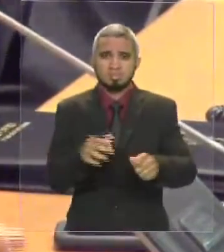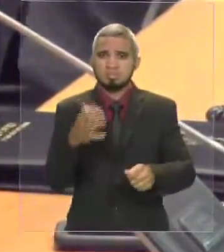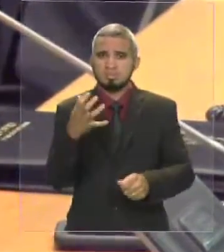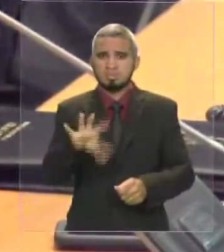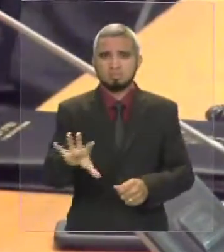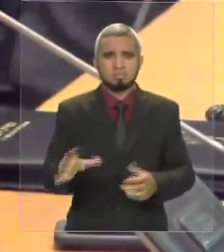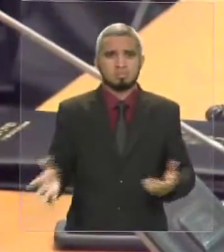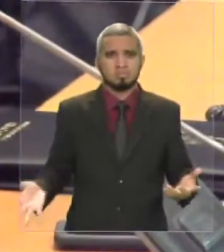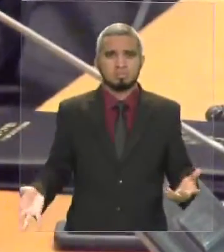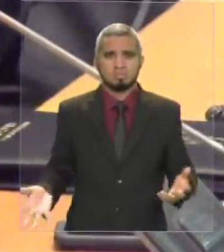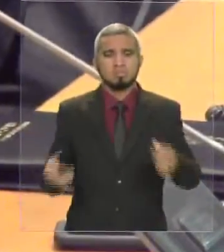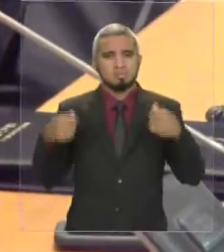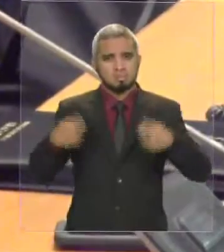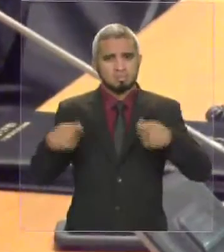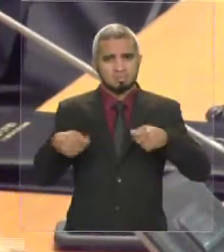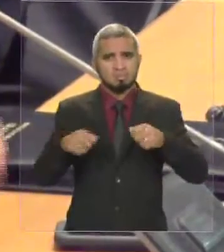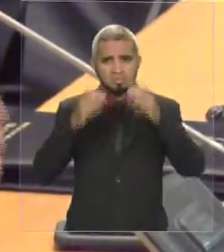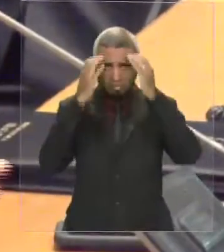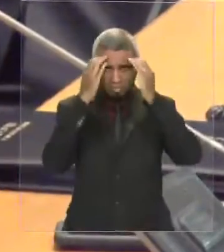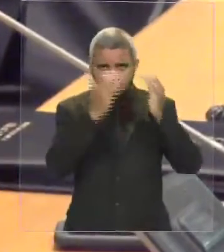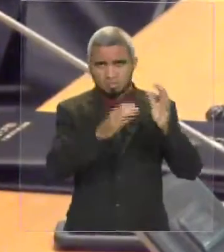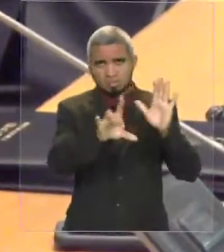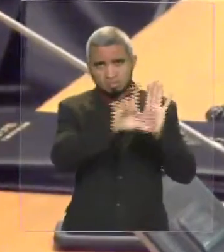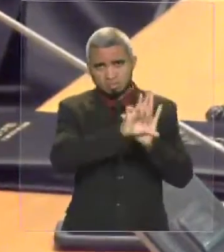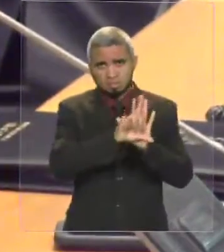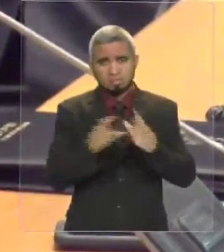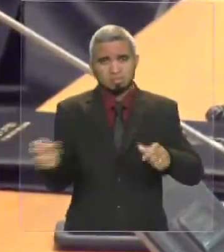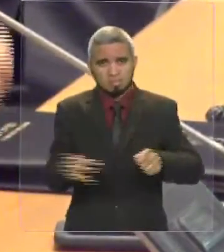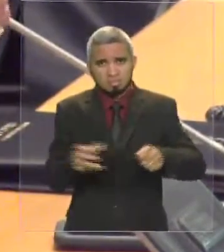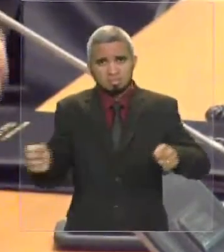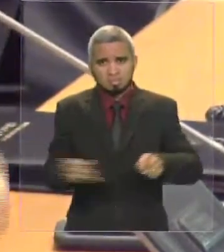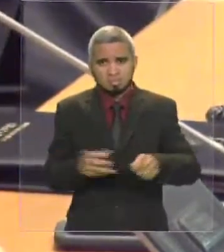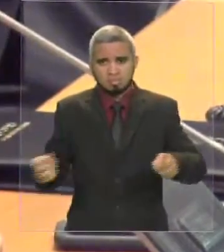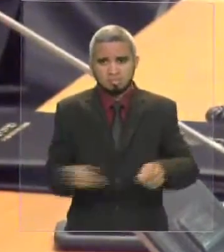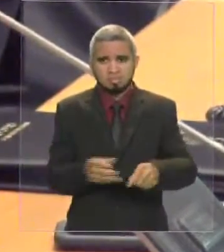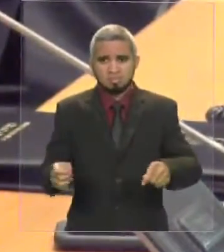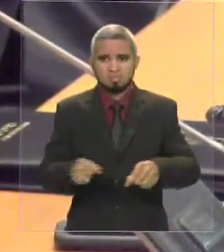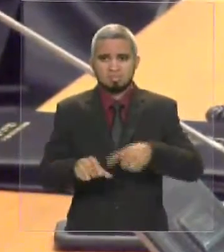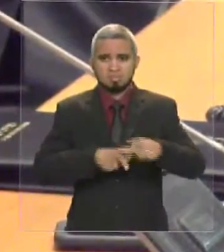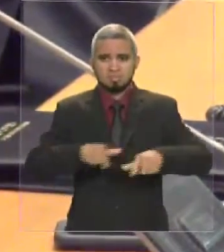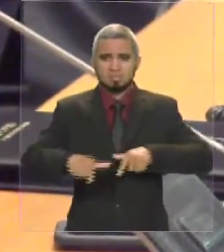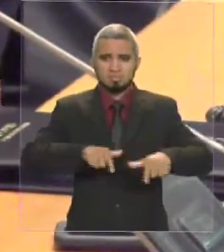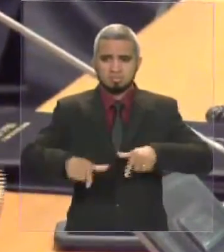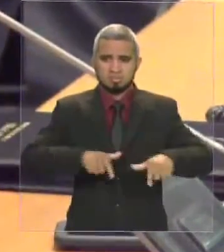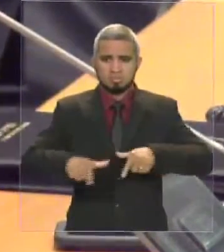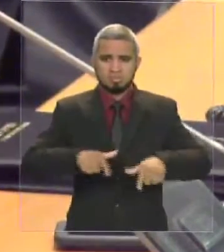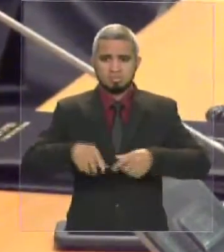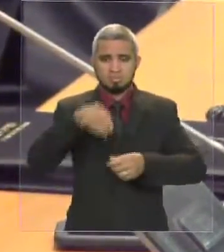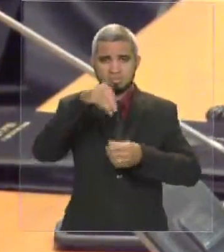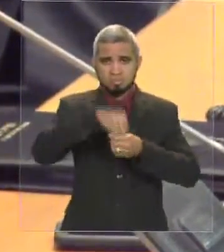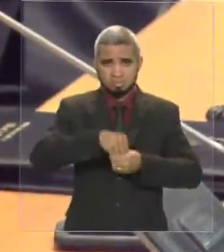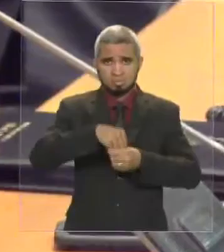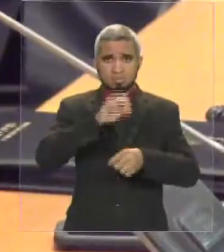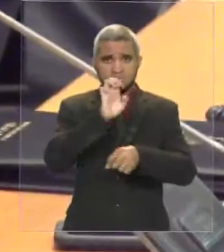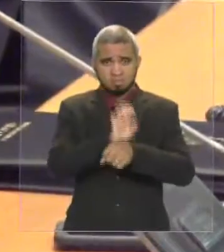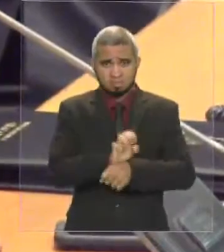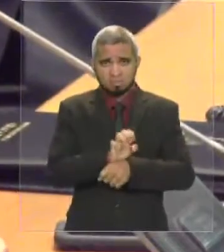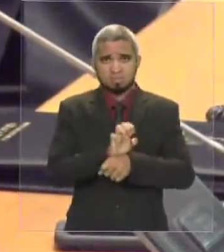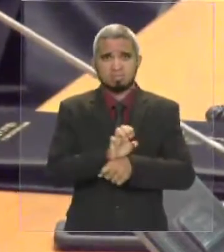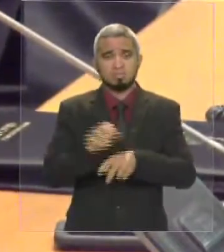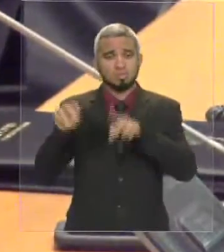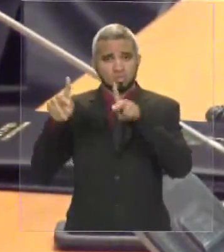deveria cumprir, que está dentro do nosso Estado, sendo beneficiado pela